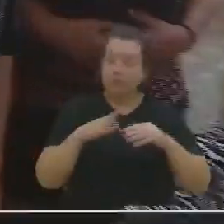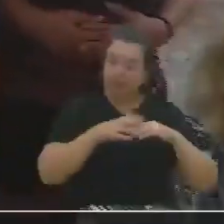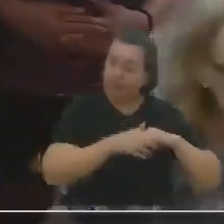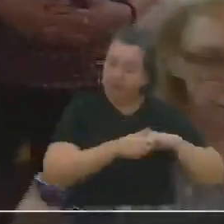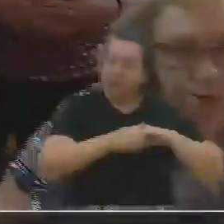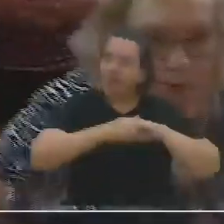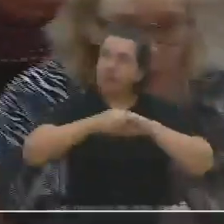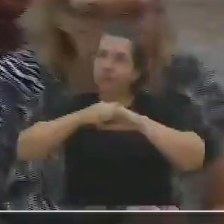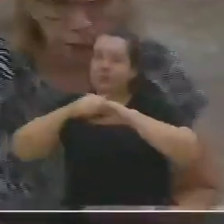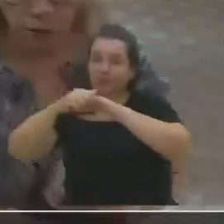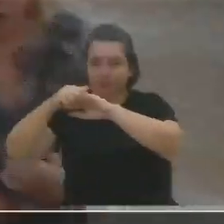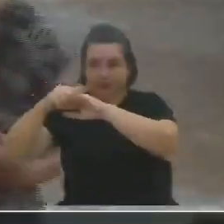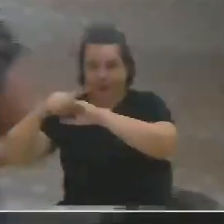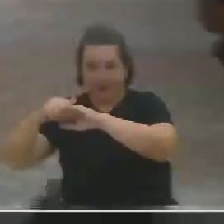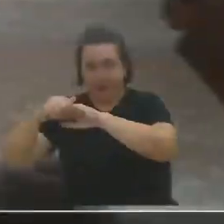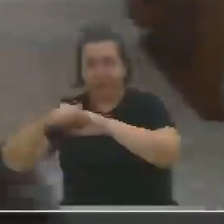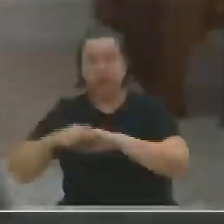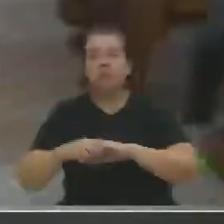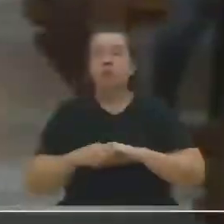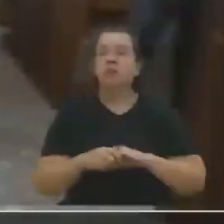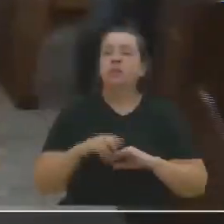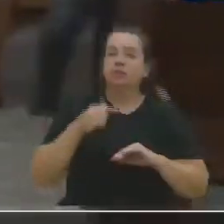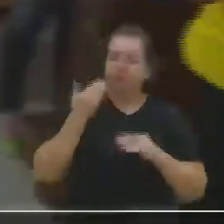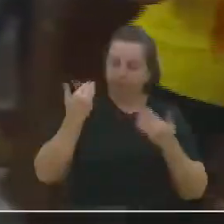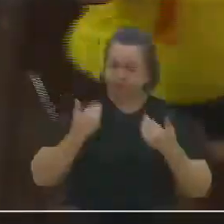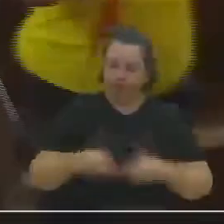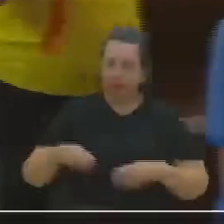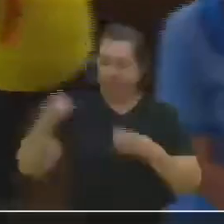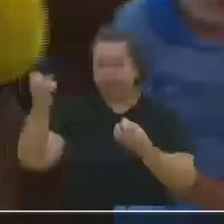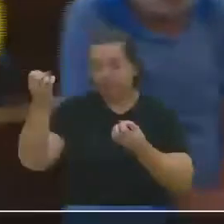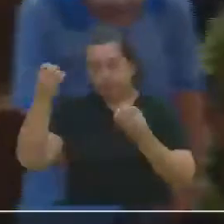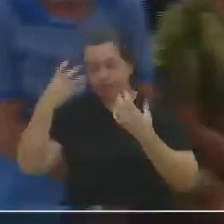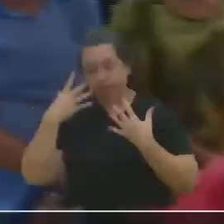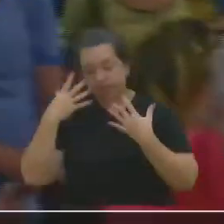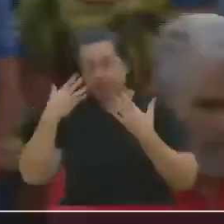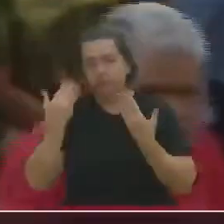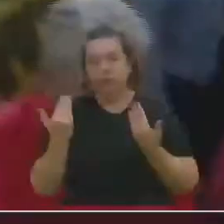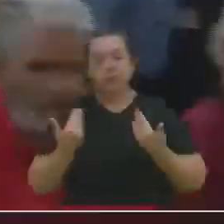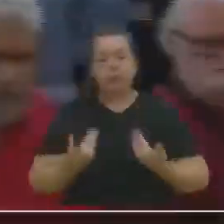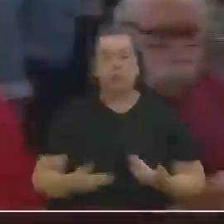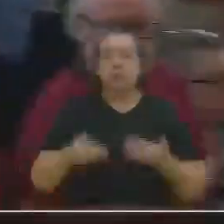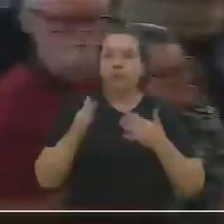me estendeu a sua mão. Eu sou da